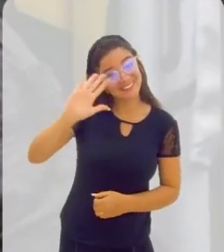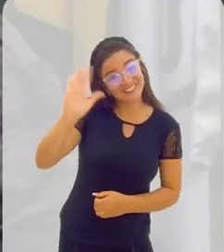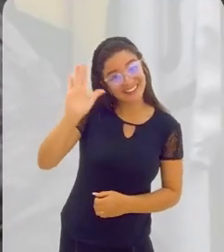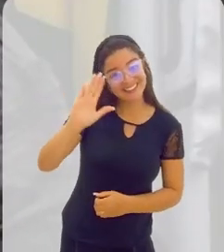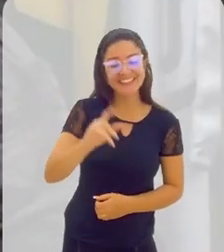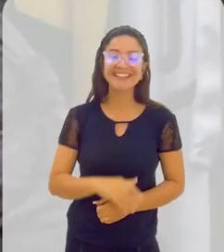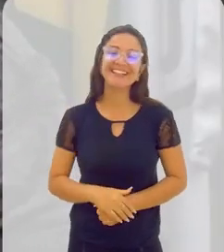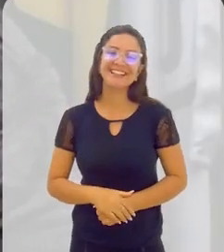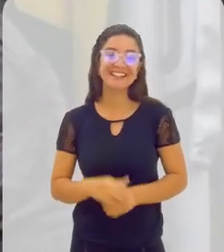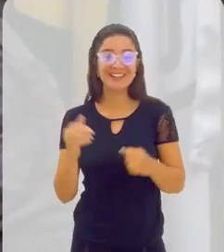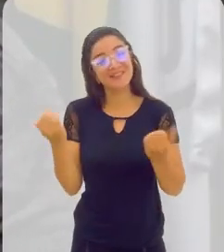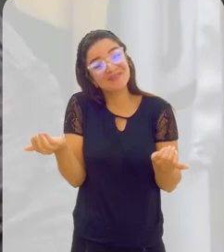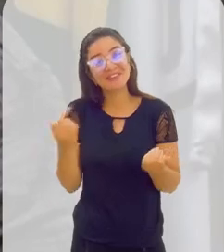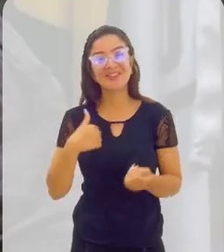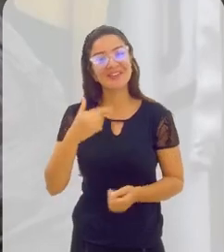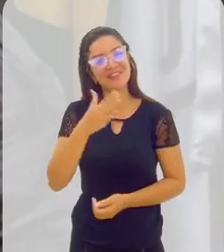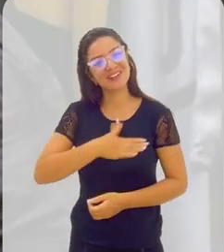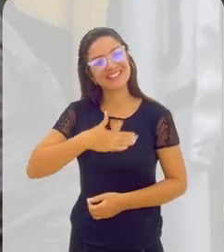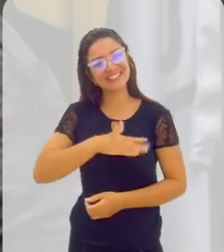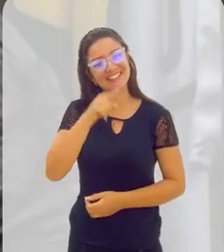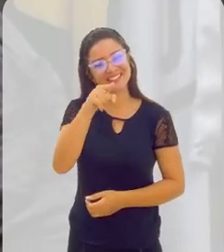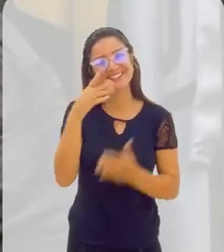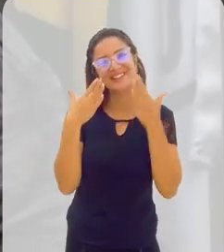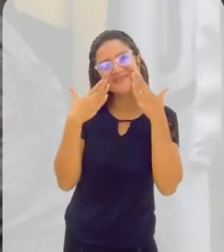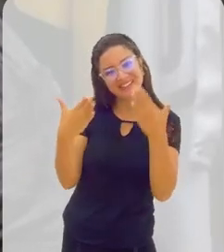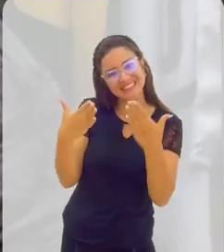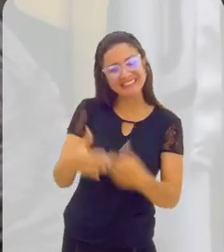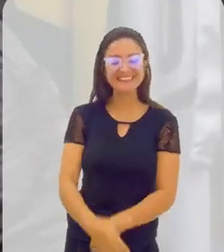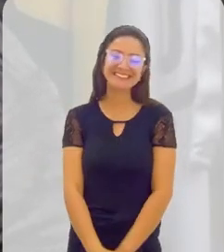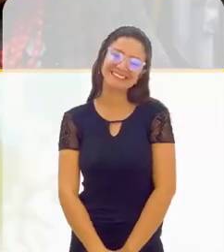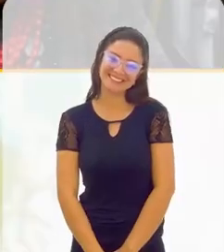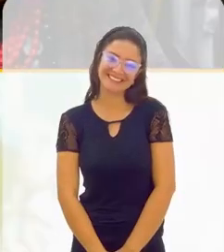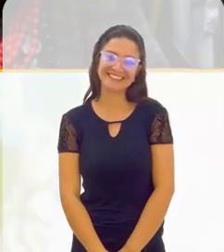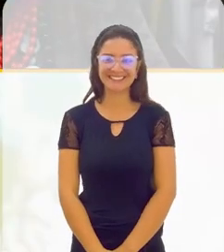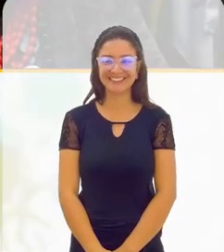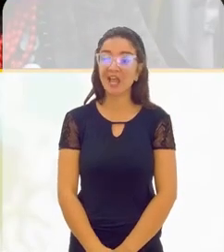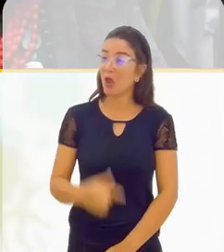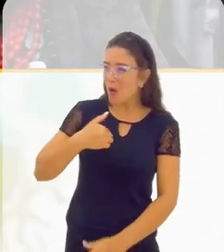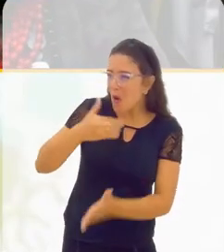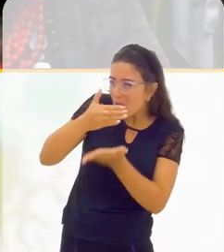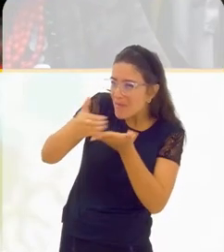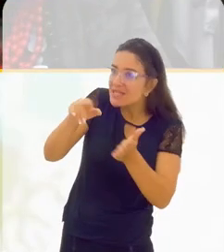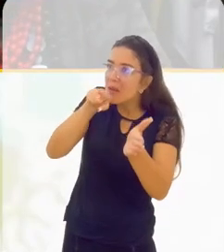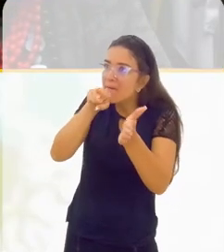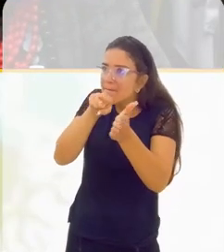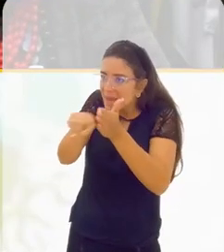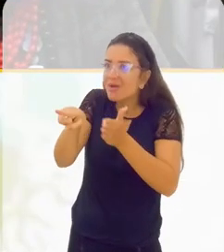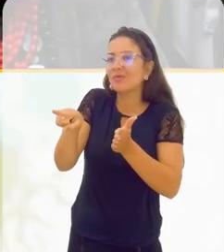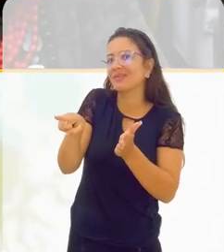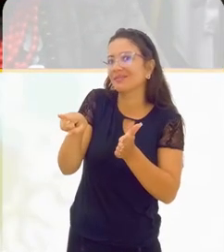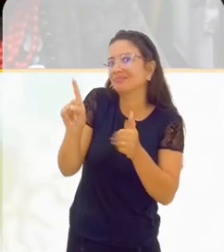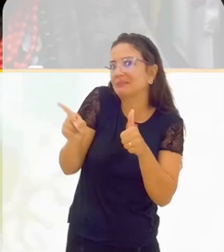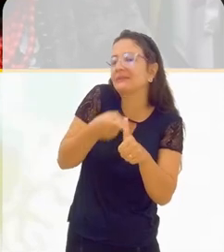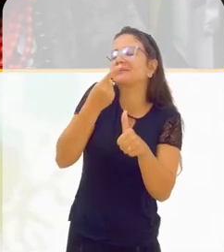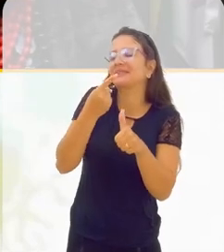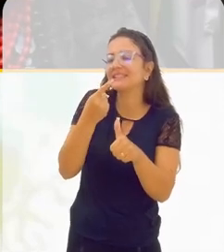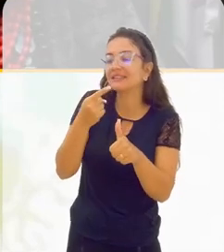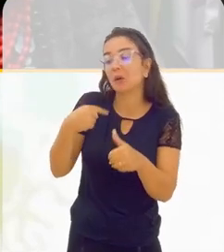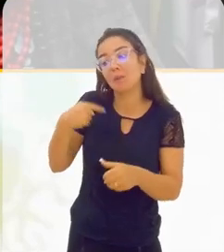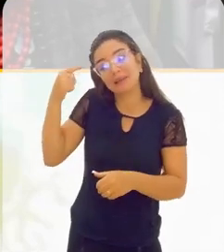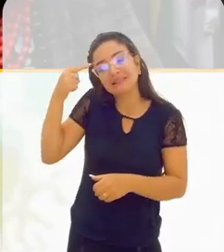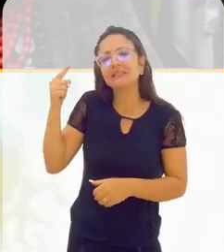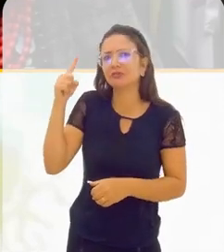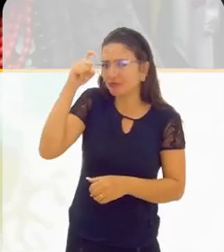um alô para vocês todos Adorei a tua apresentação e eu já começo com uma pergunta que eu acho